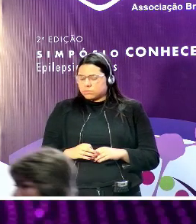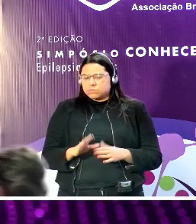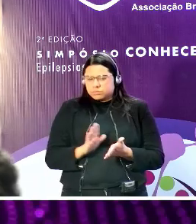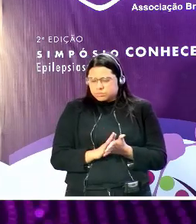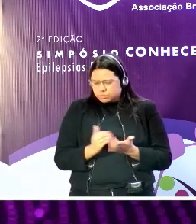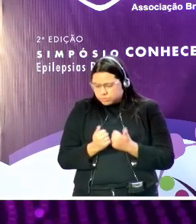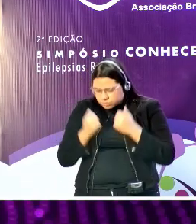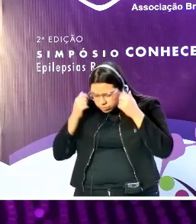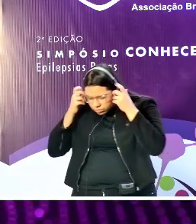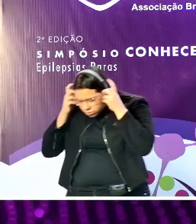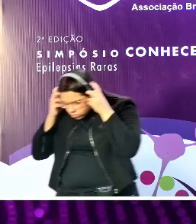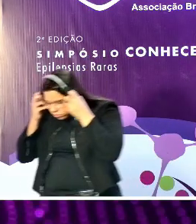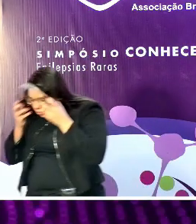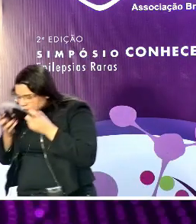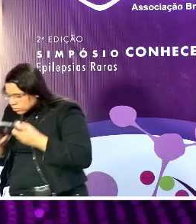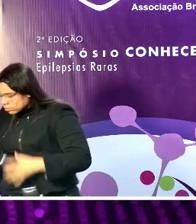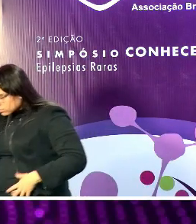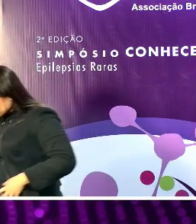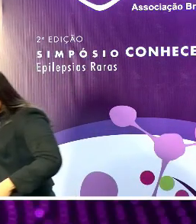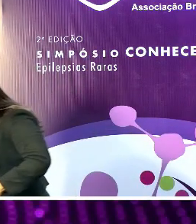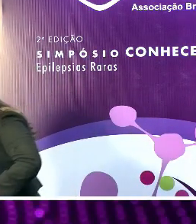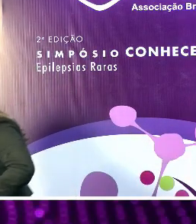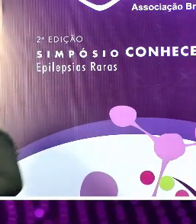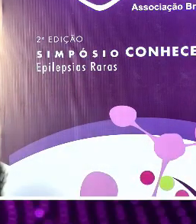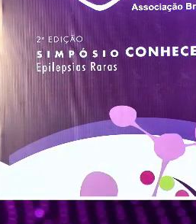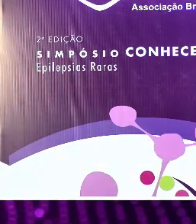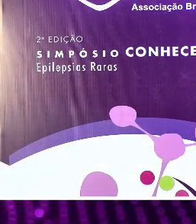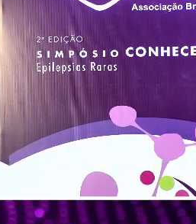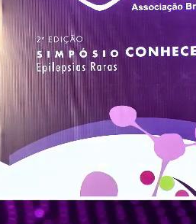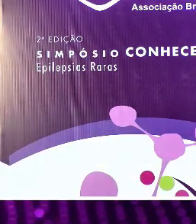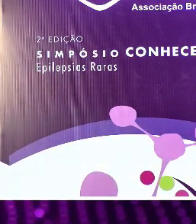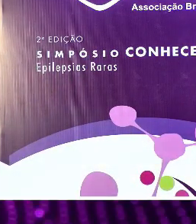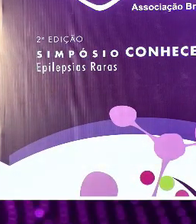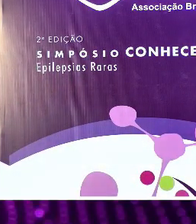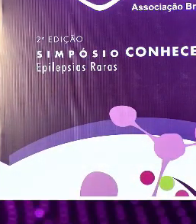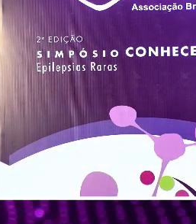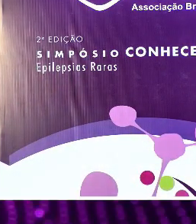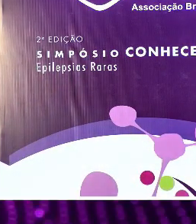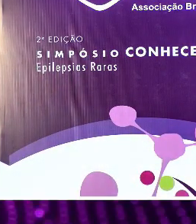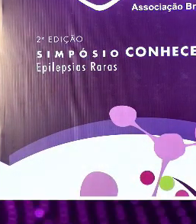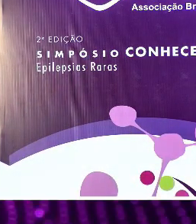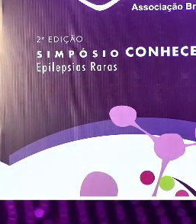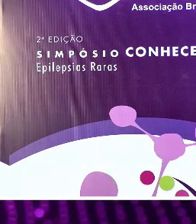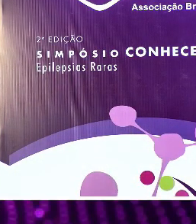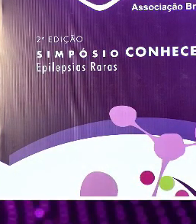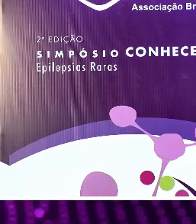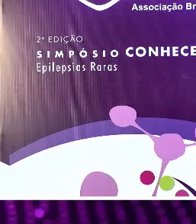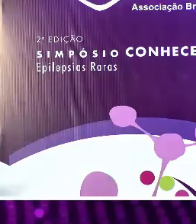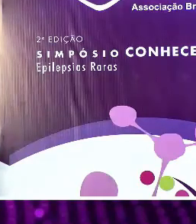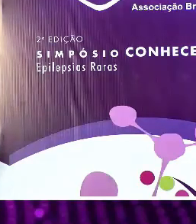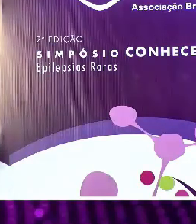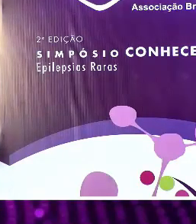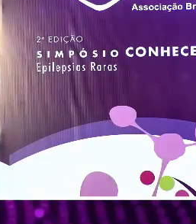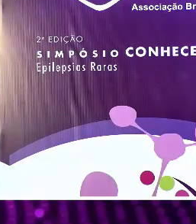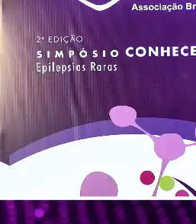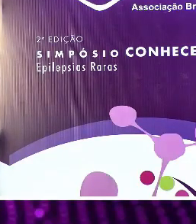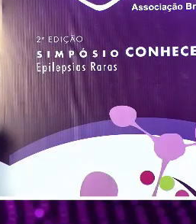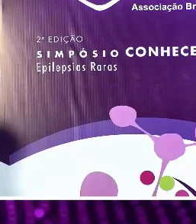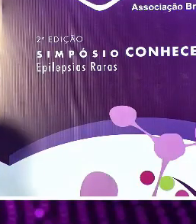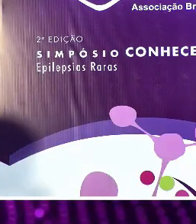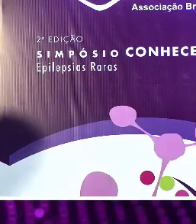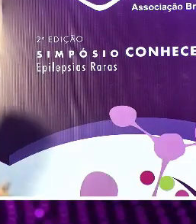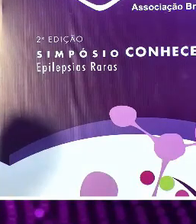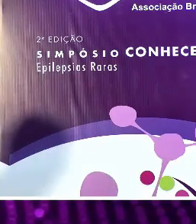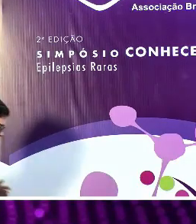de dias sem crises aumentaram muito. Então, os pacientes e as famílias estão vendo um benefício excelente aqui nesses ensaios